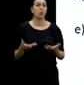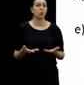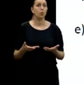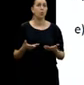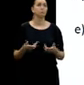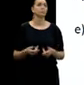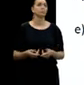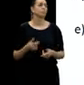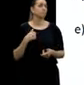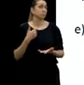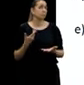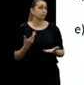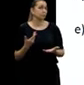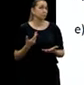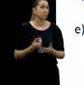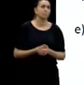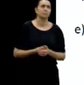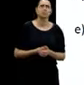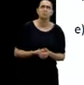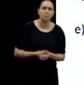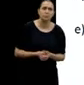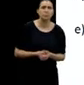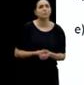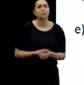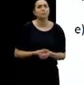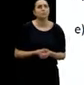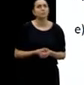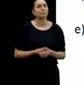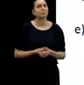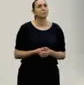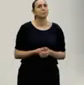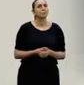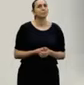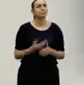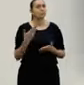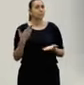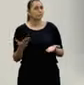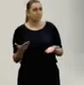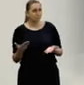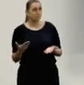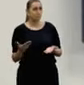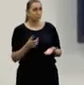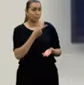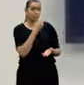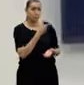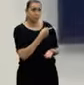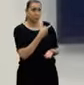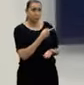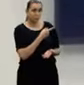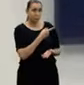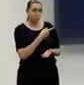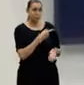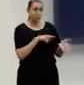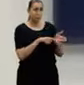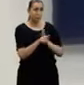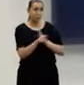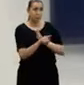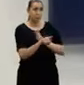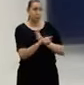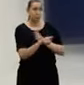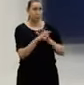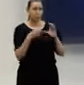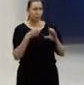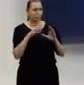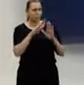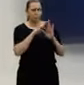Por quê, Fernanda? Por quê? Vamos lá para essa questão. Com esse